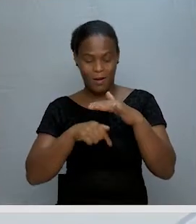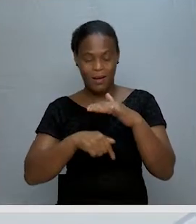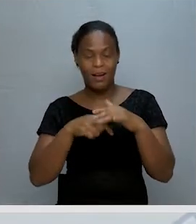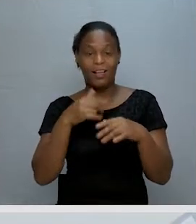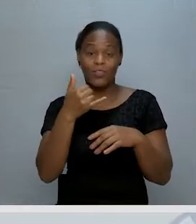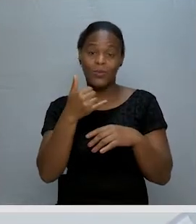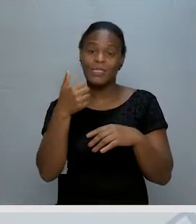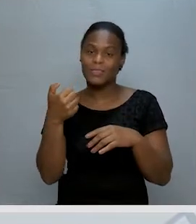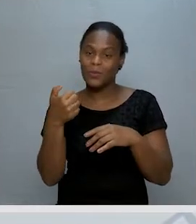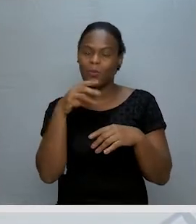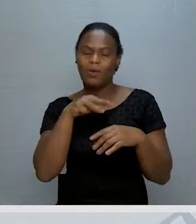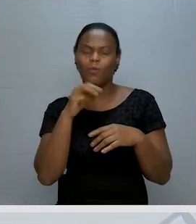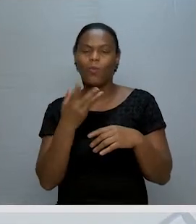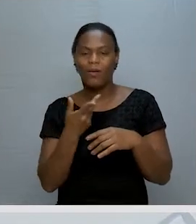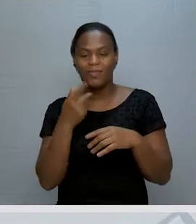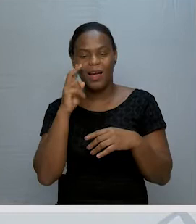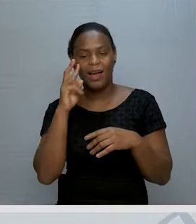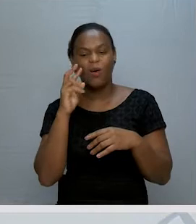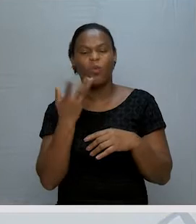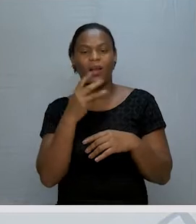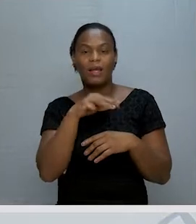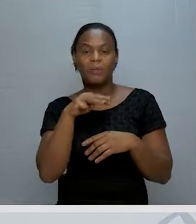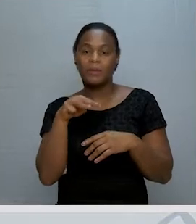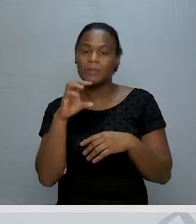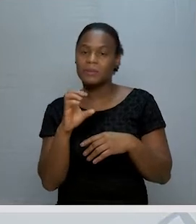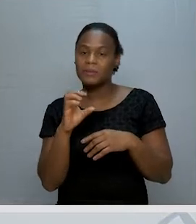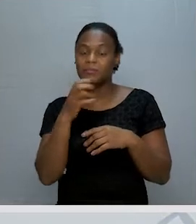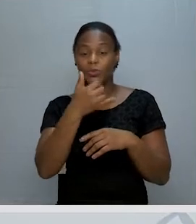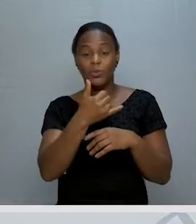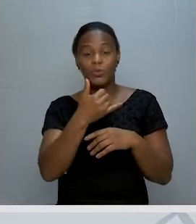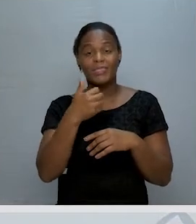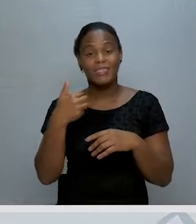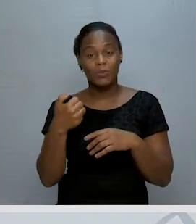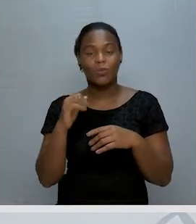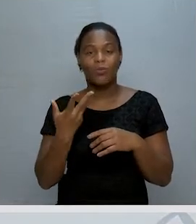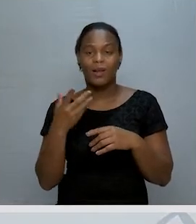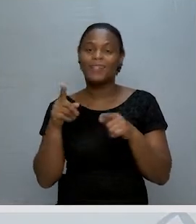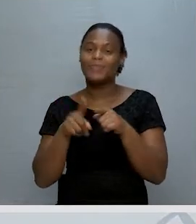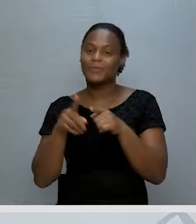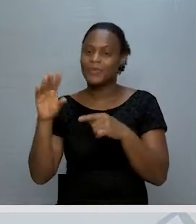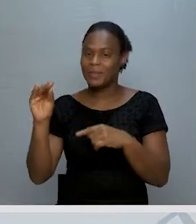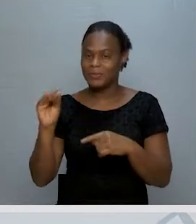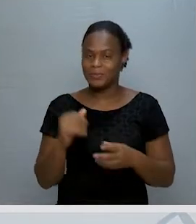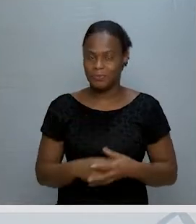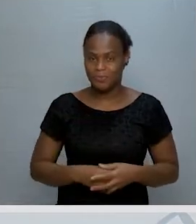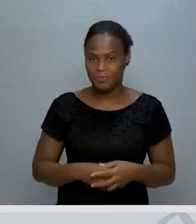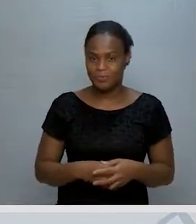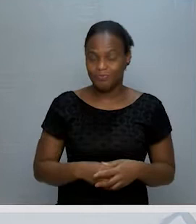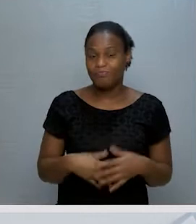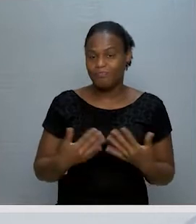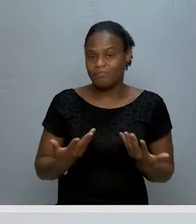que neste caso é 2 e 5. Quem é o MMC entre 2 e 5? Isso, é o